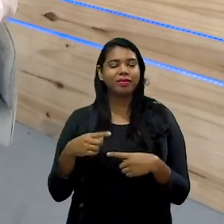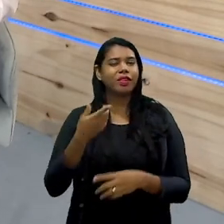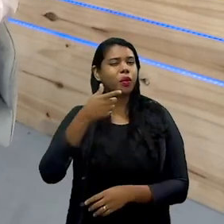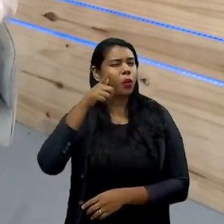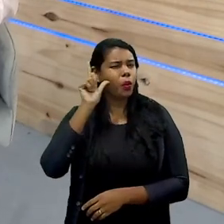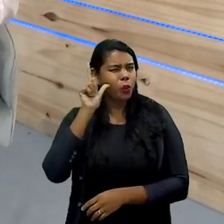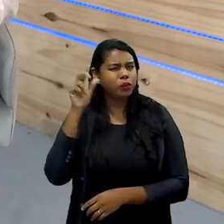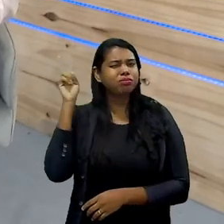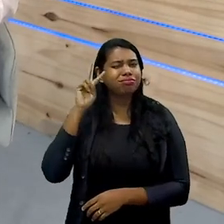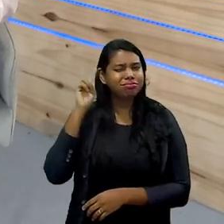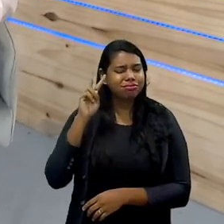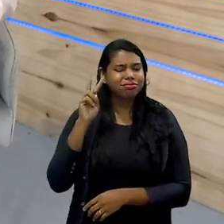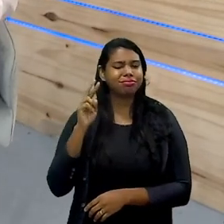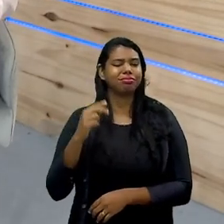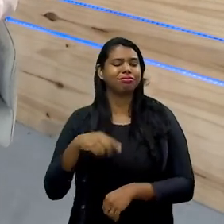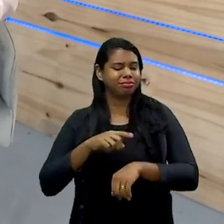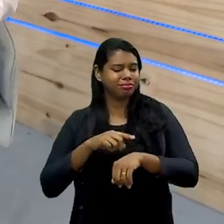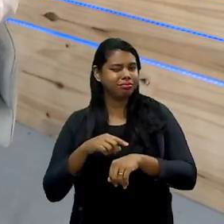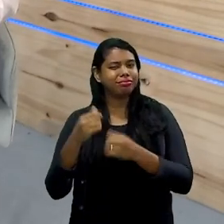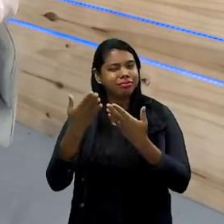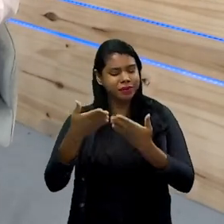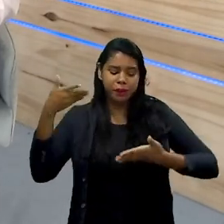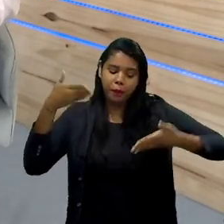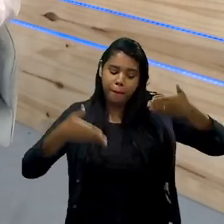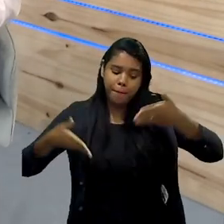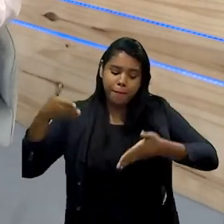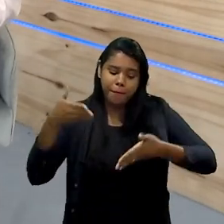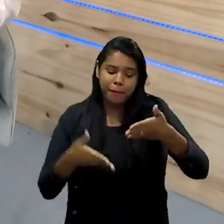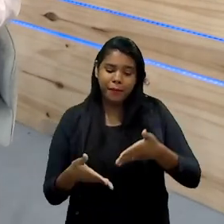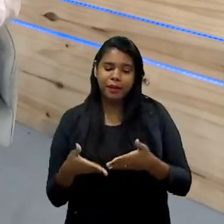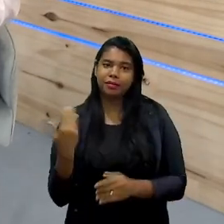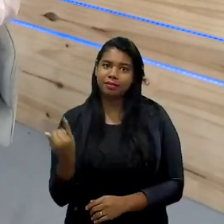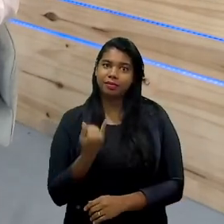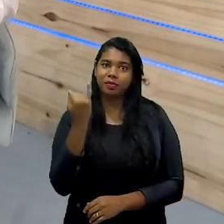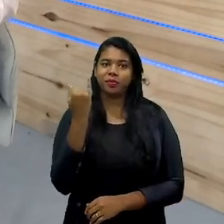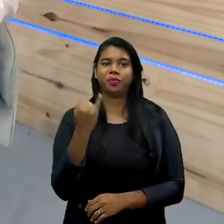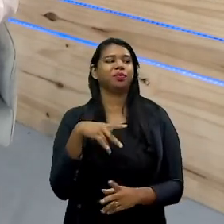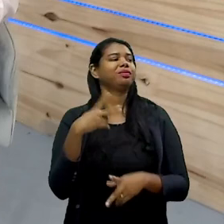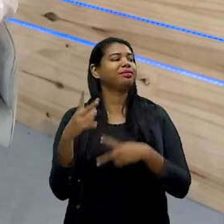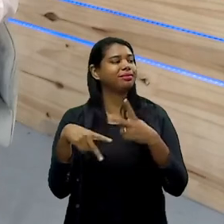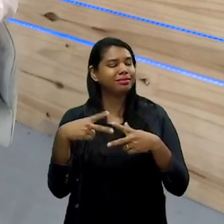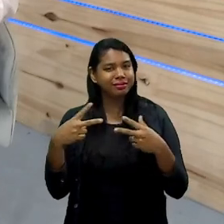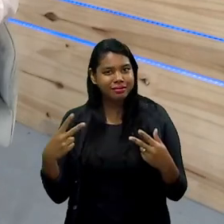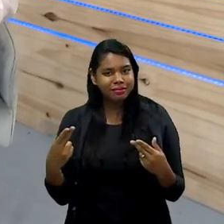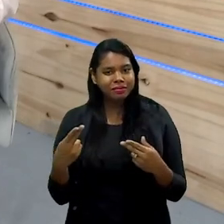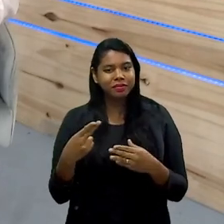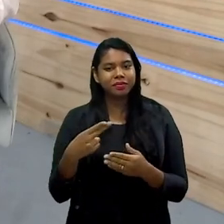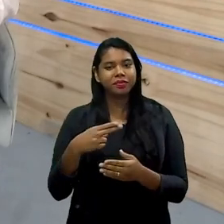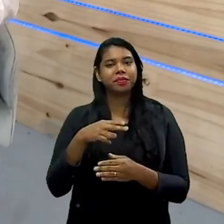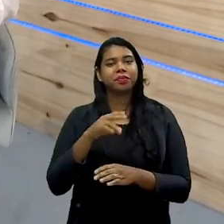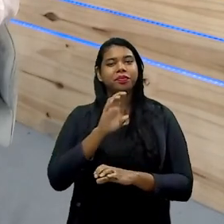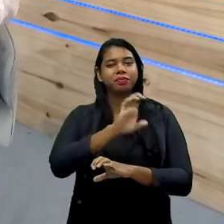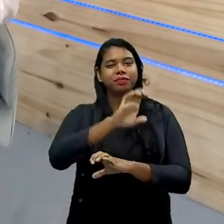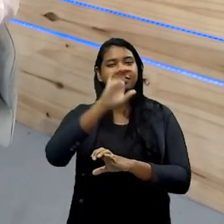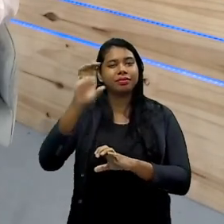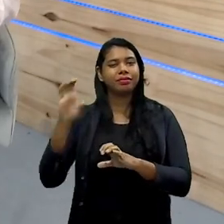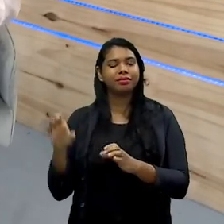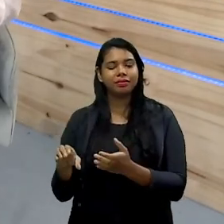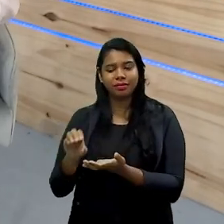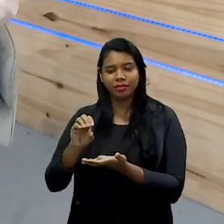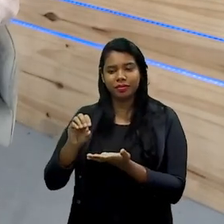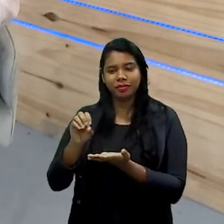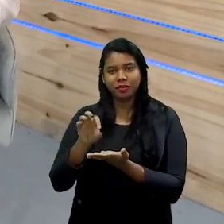ontem, ainda dá tempo. Participa lá, porque aí vamos ter premiação, né, para a rede da ETEPAC, aí os alunos da